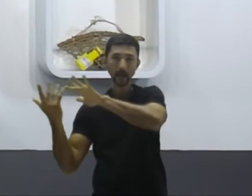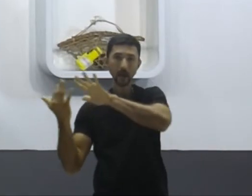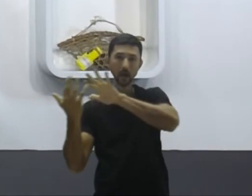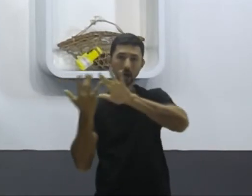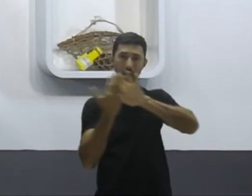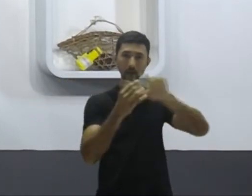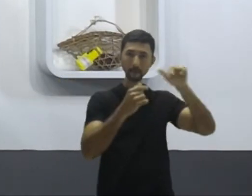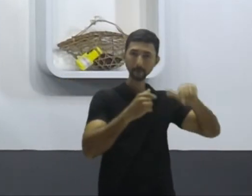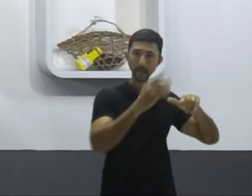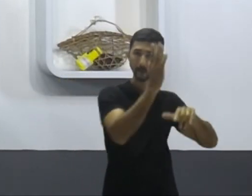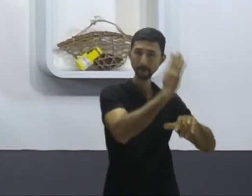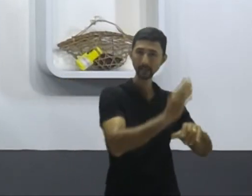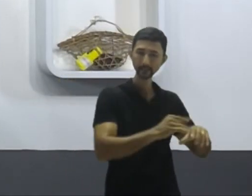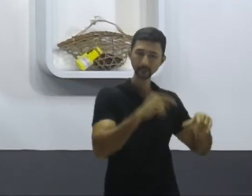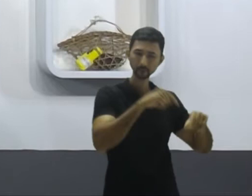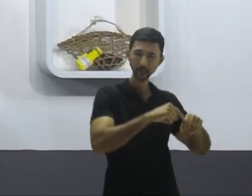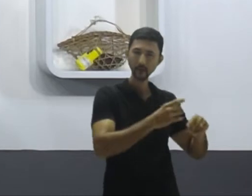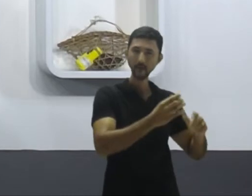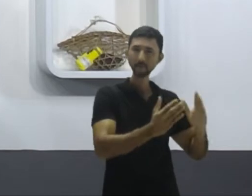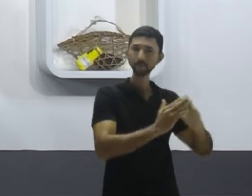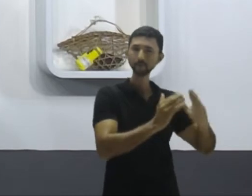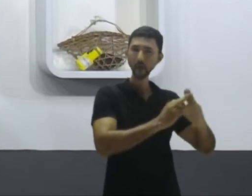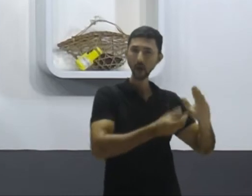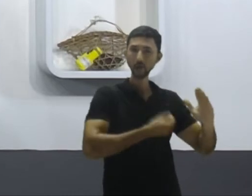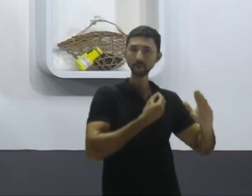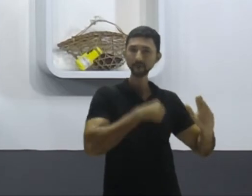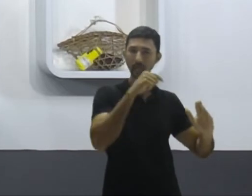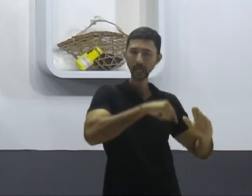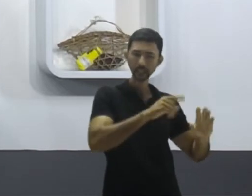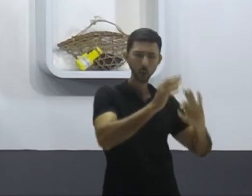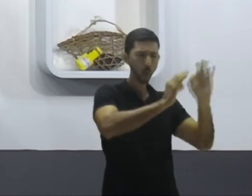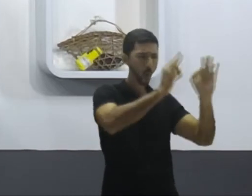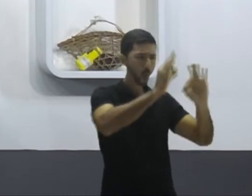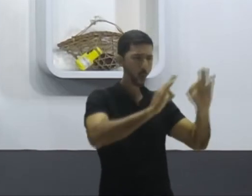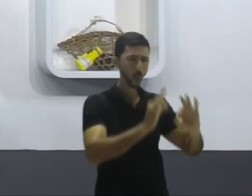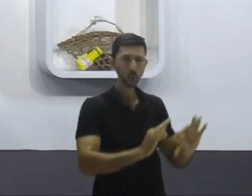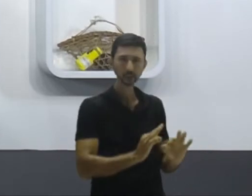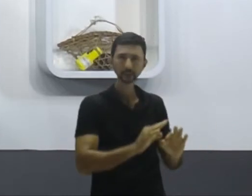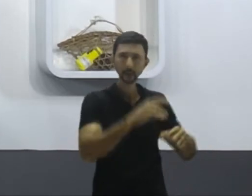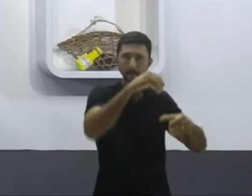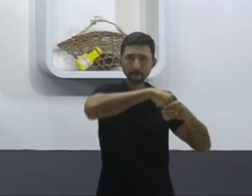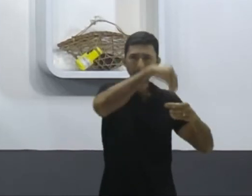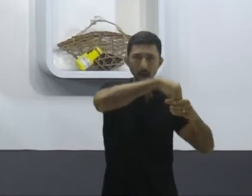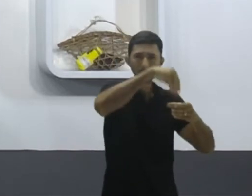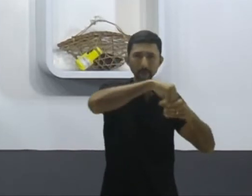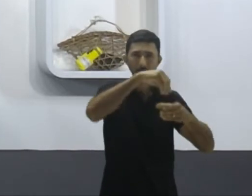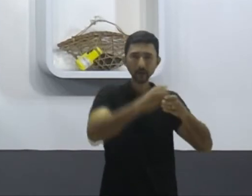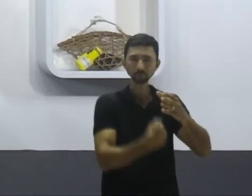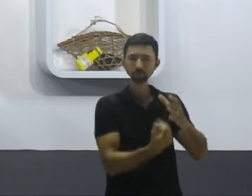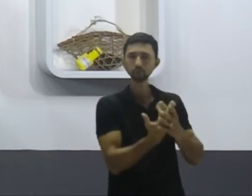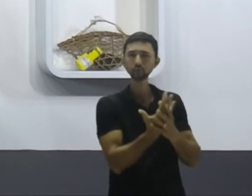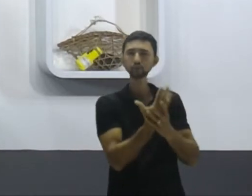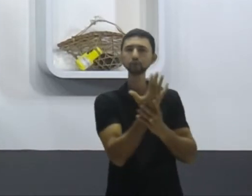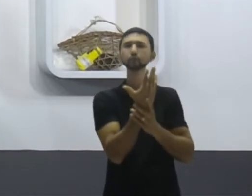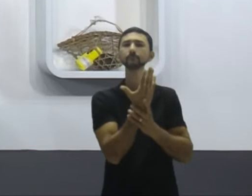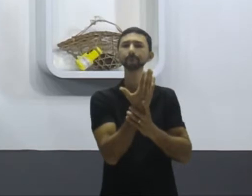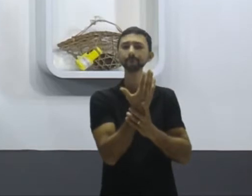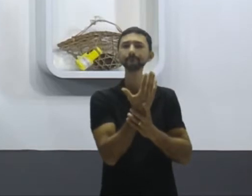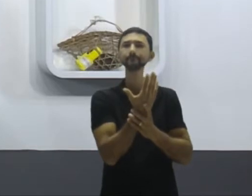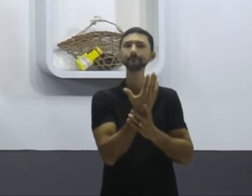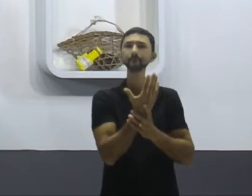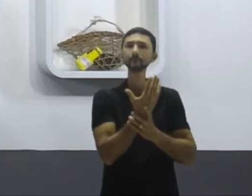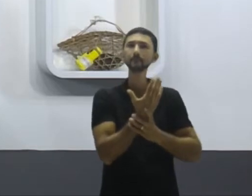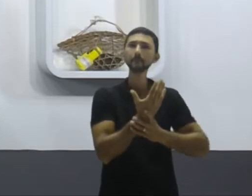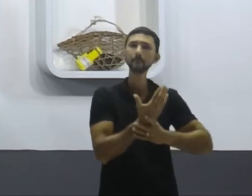a terra, as terras aqui no Brasil, e fizessem com que essas terras produzissem,